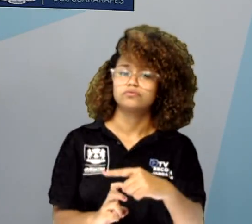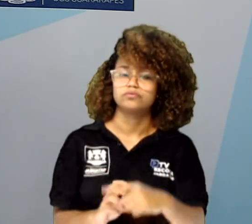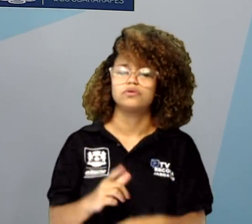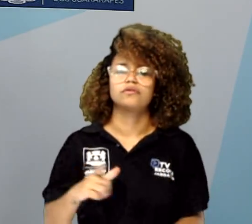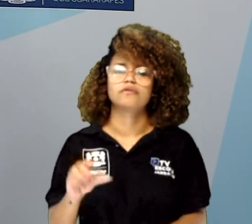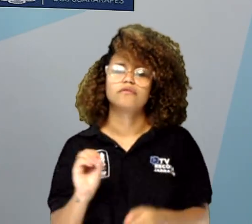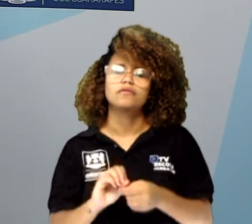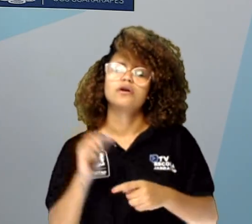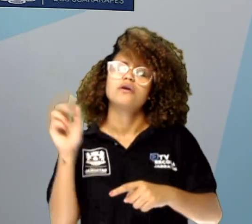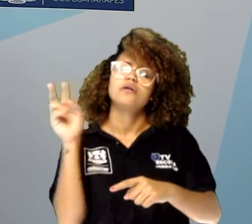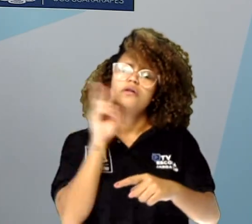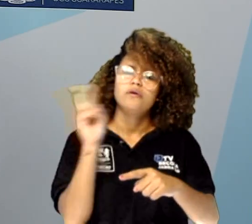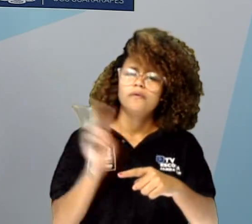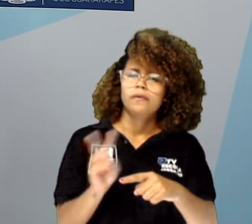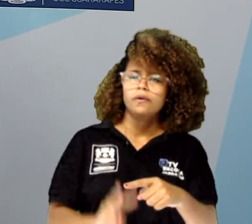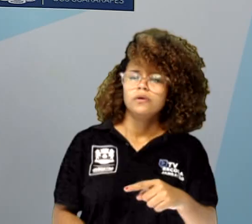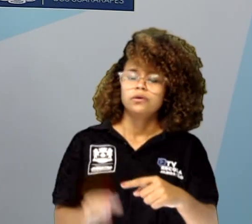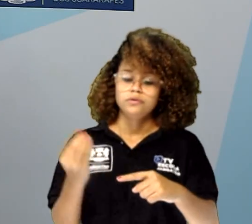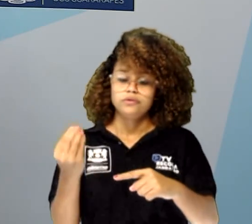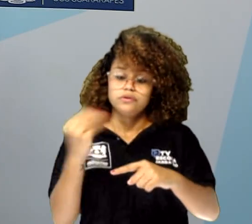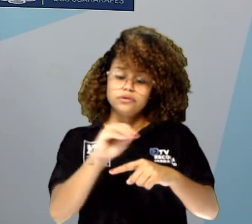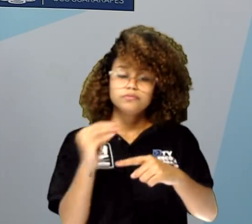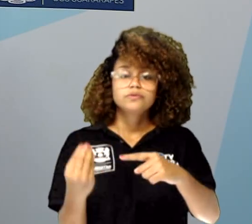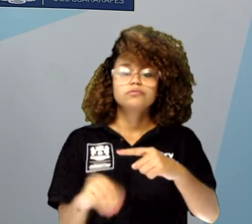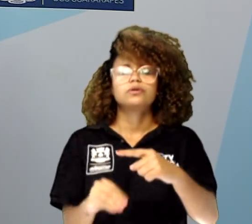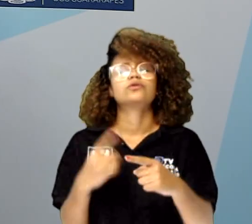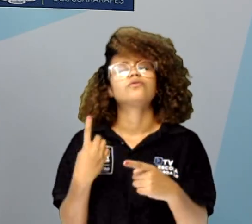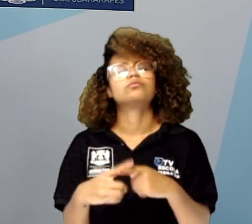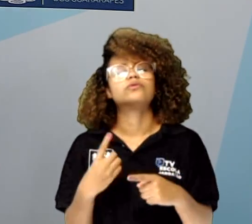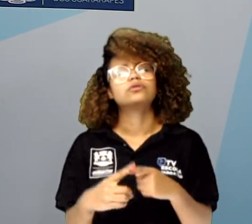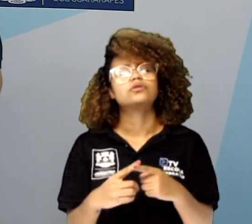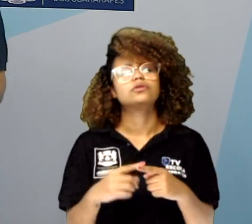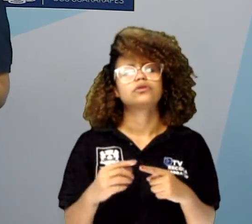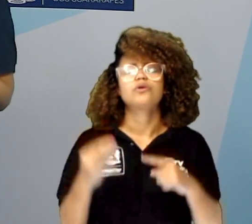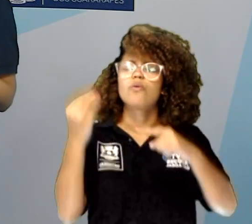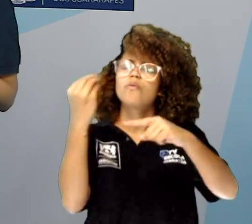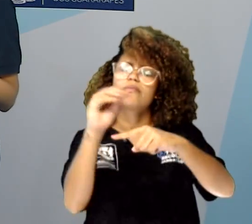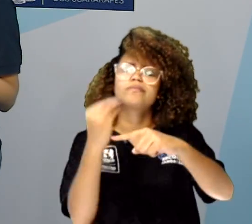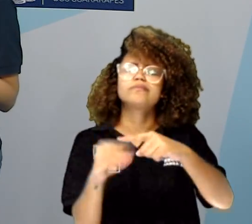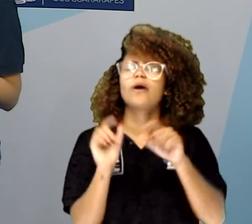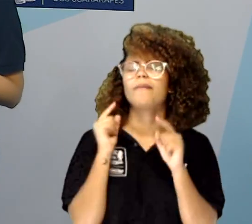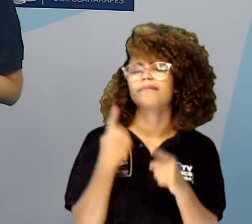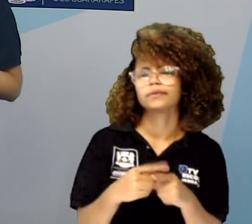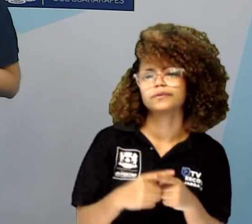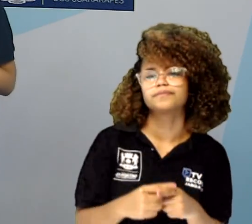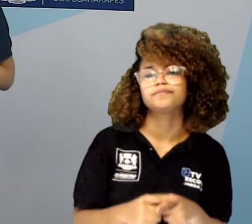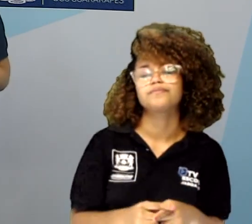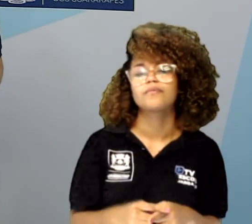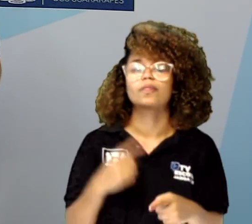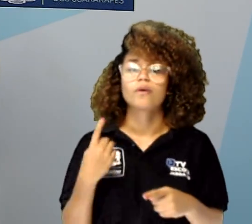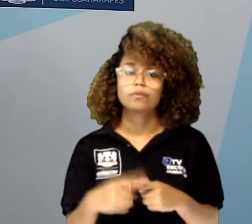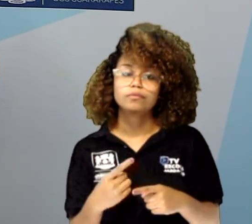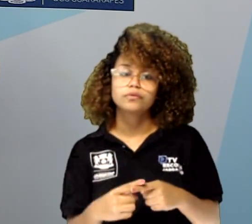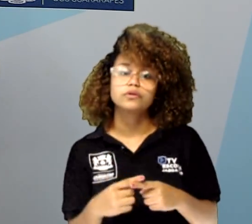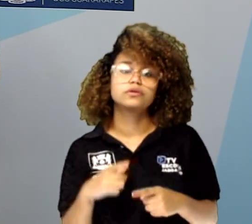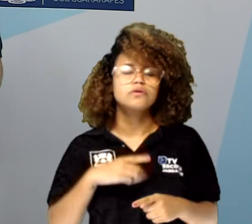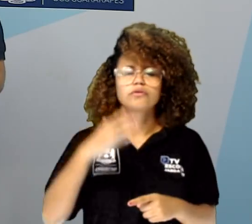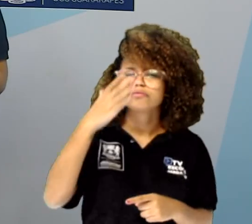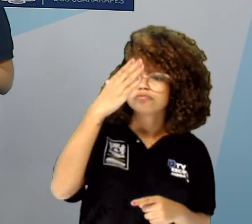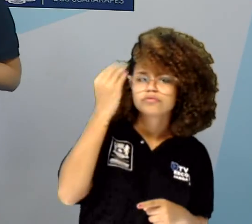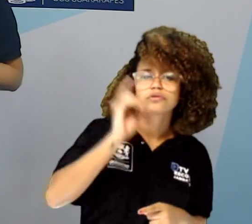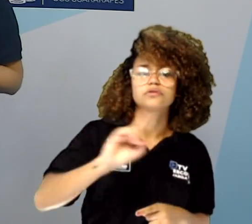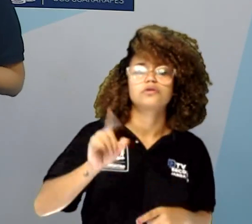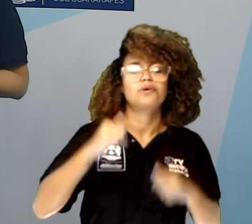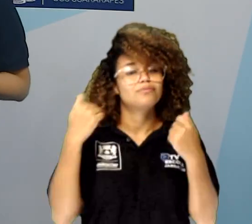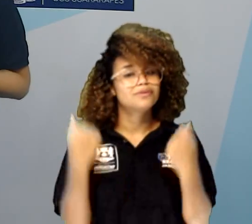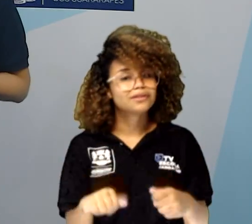fração, o de cima e o de baixo, né? Por que eu estou chamando de o de cima e o de baixo? Porque aqui eu botei um não esqueça, para a gente lembrar